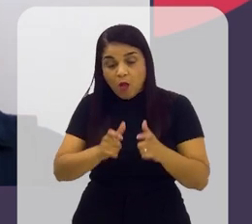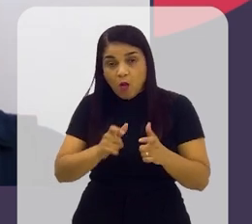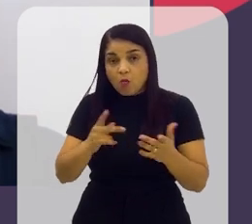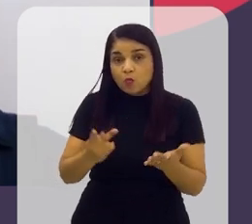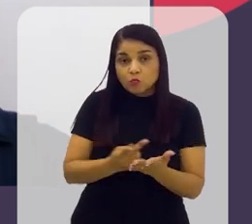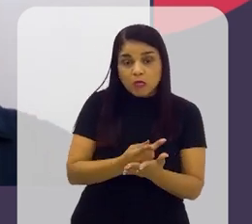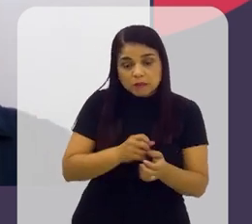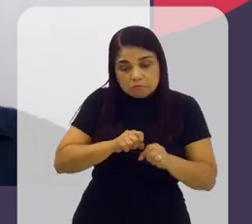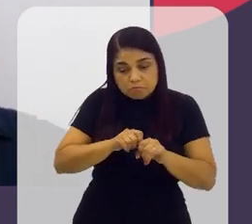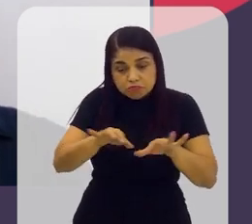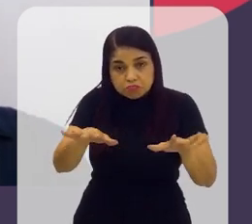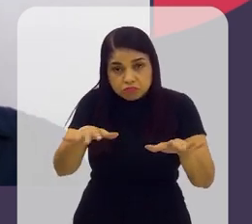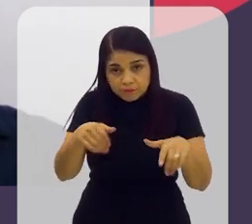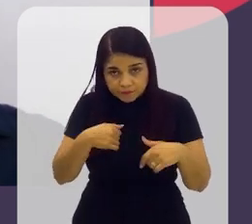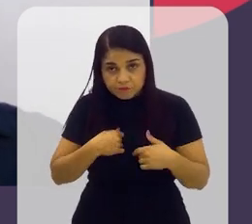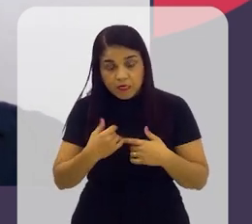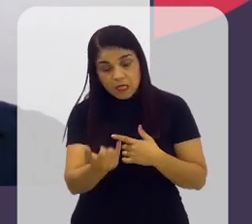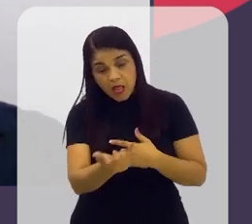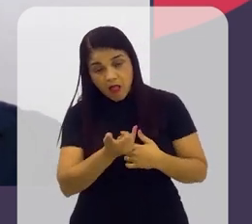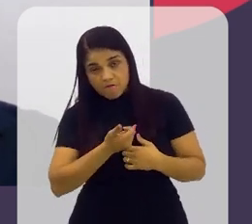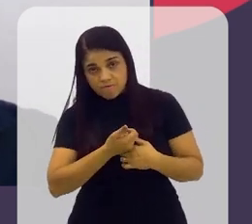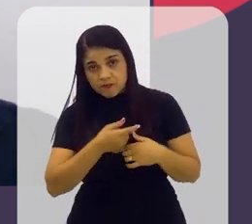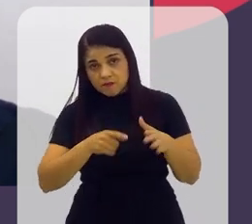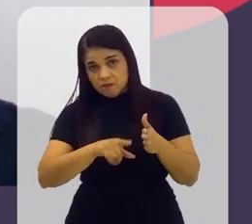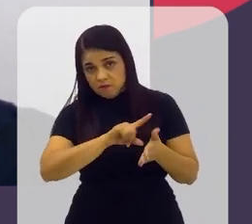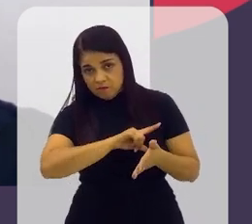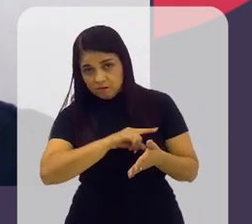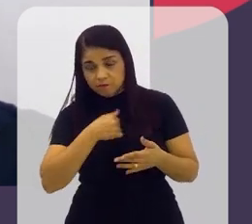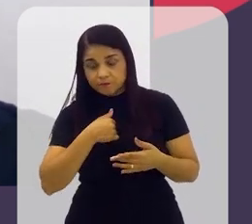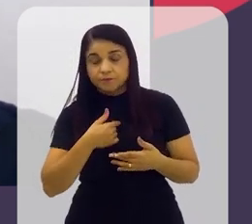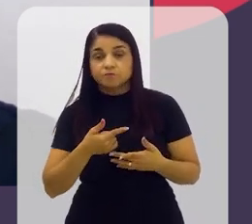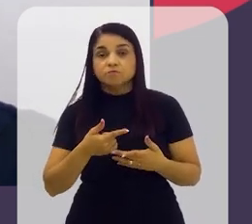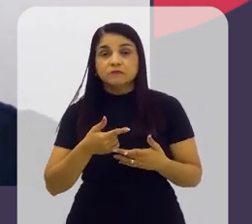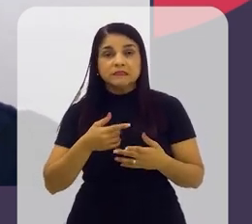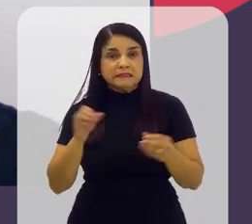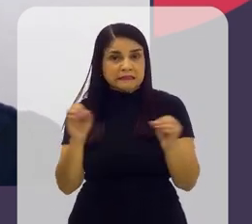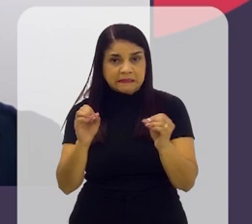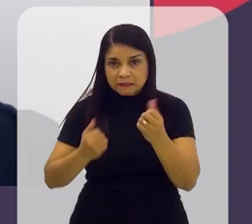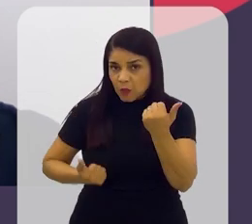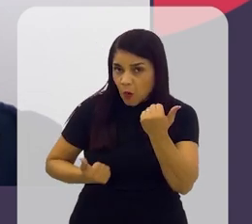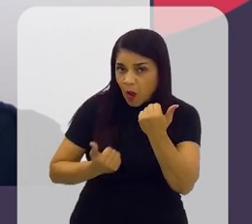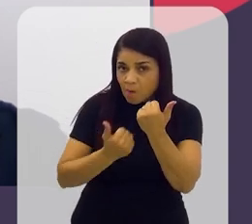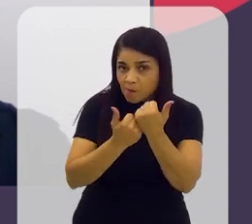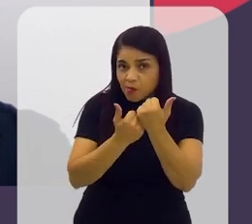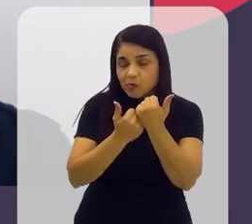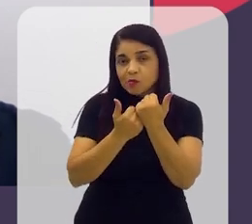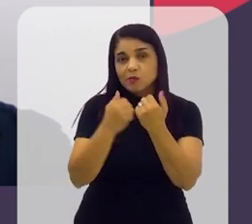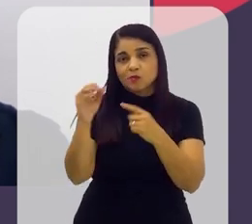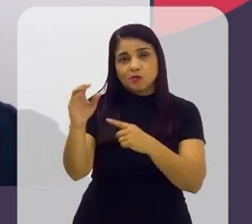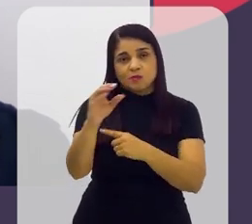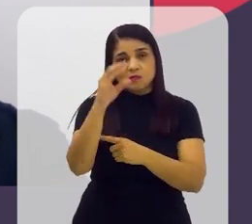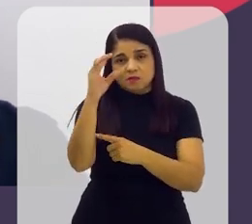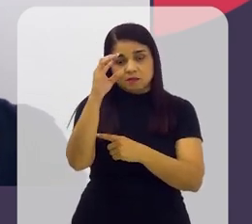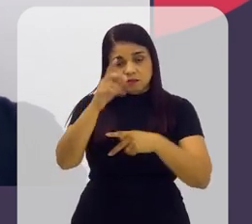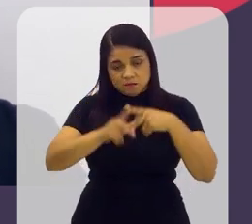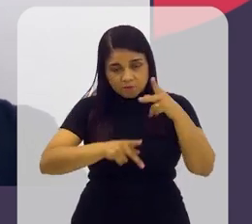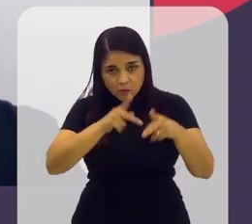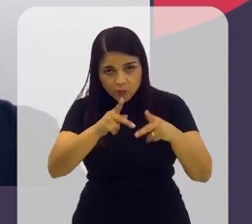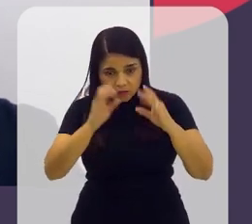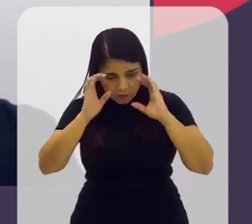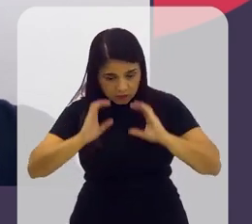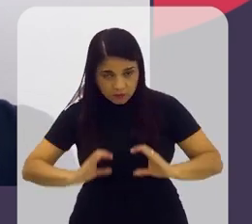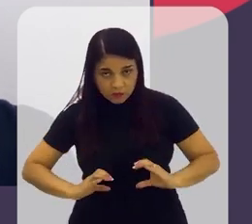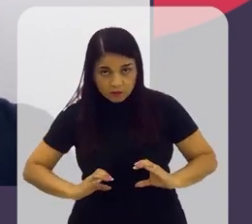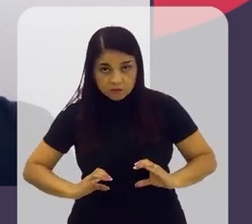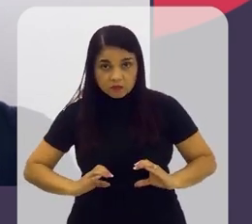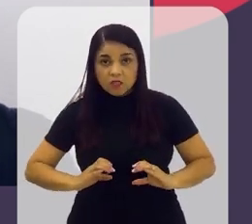ocorrendo, porque sem esse apoio, né, da ciência cidadã, do cidadão em geral, primeiro,